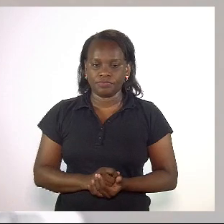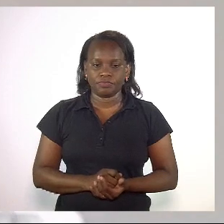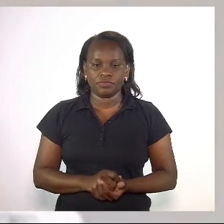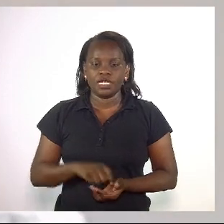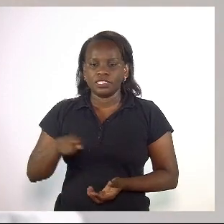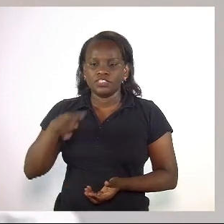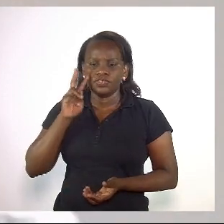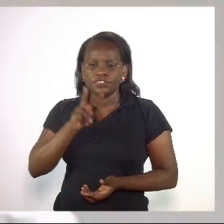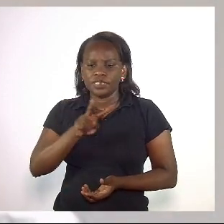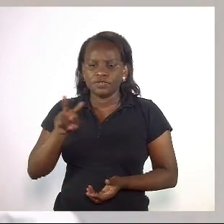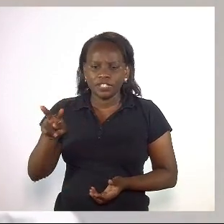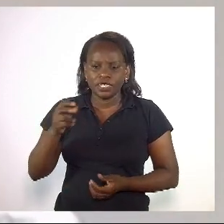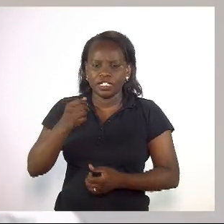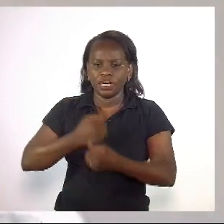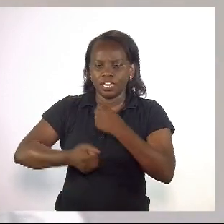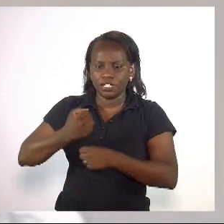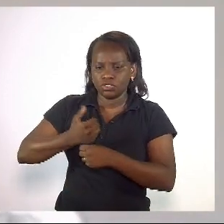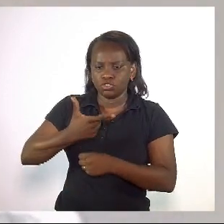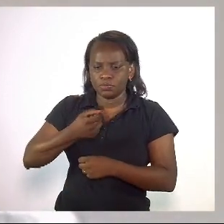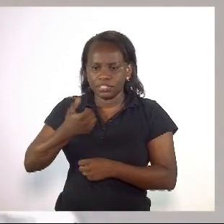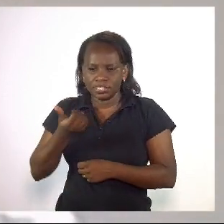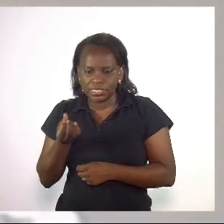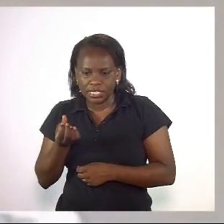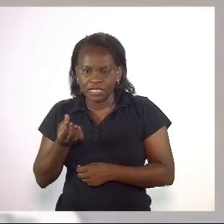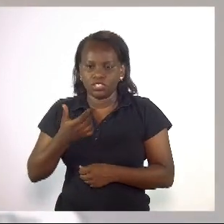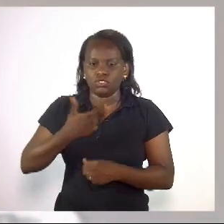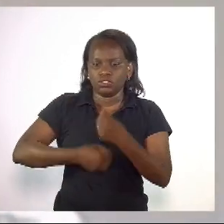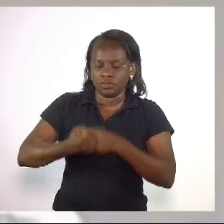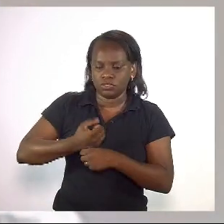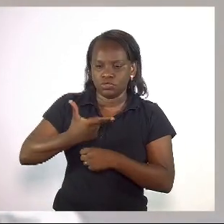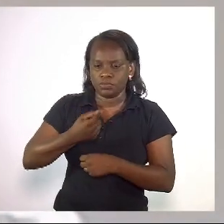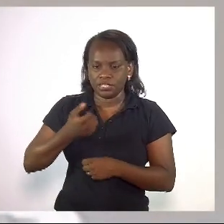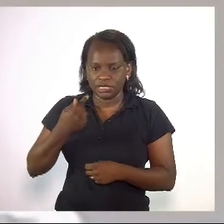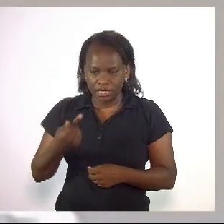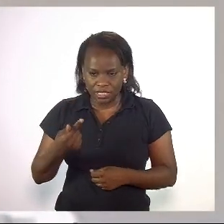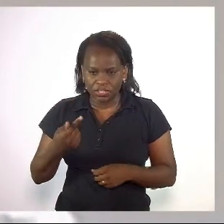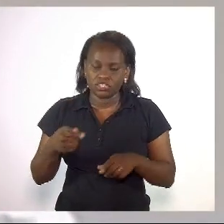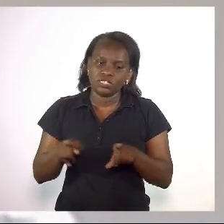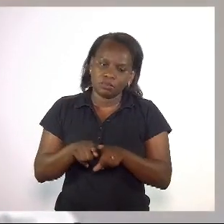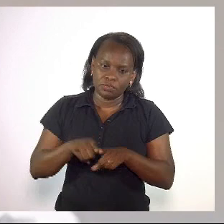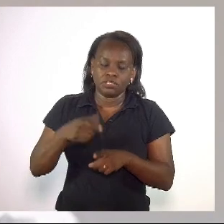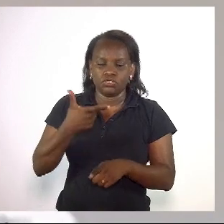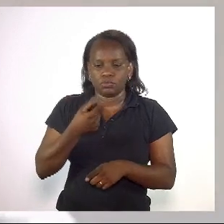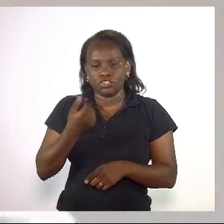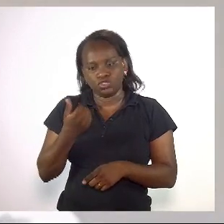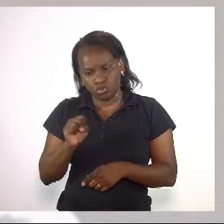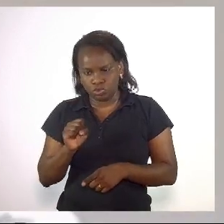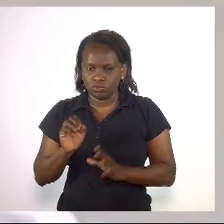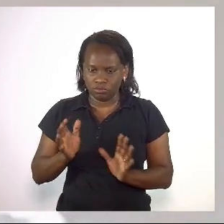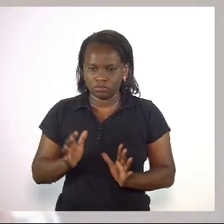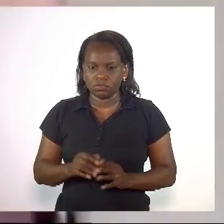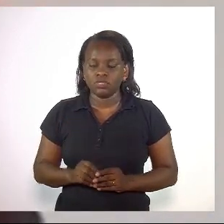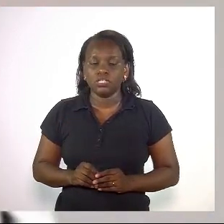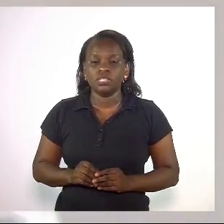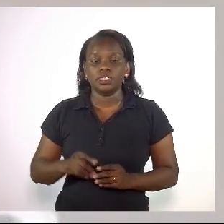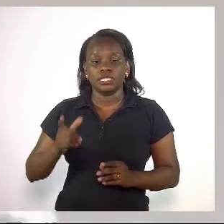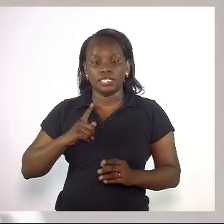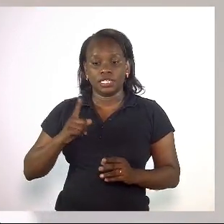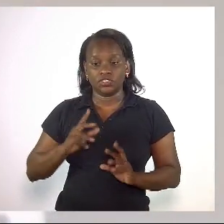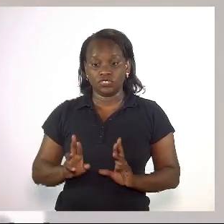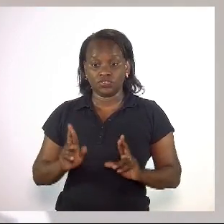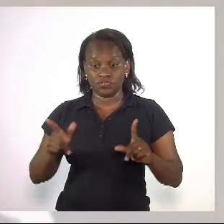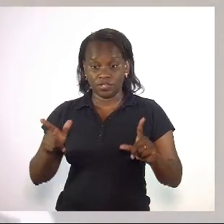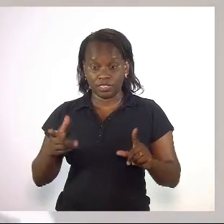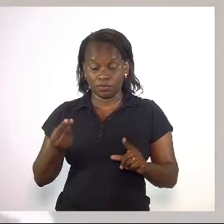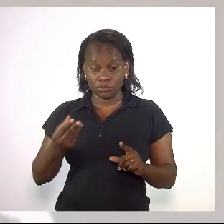nós observamos no ano de 2016 e 2017, em alguma medida também no ano de 2018? Você tem uma diferença muito